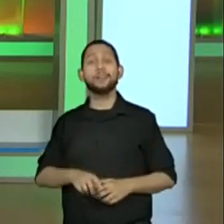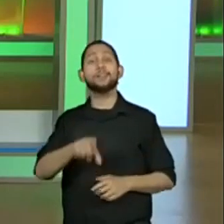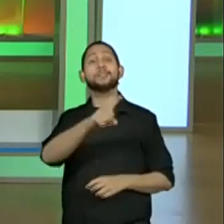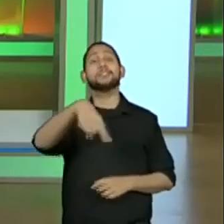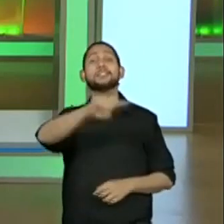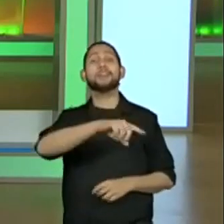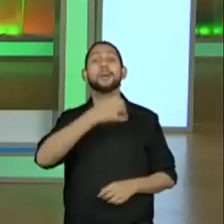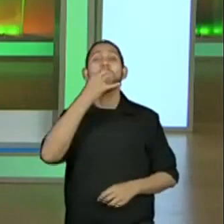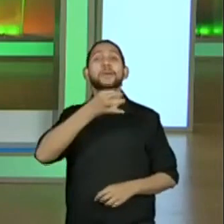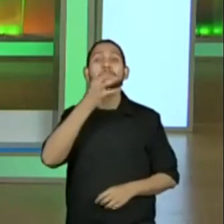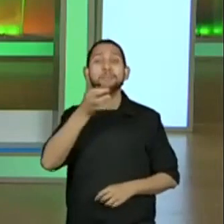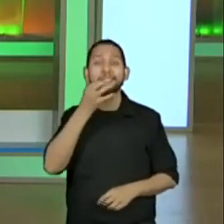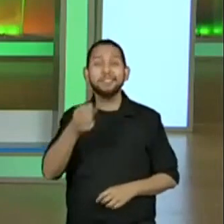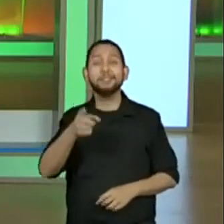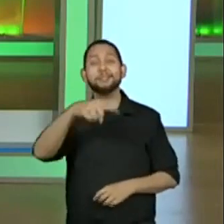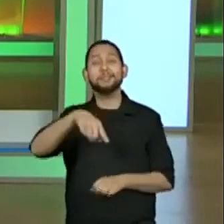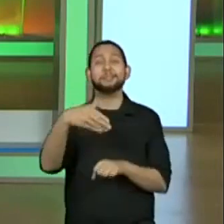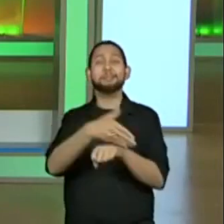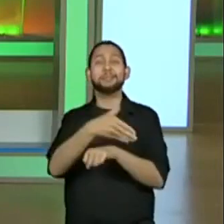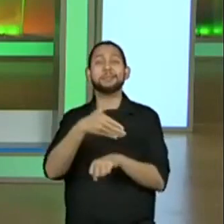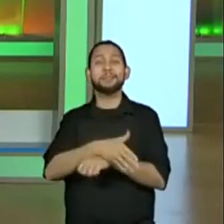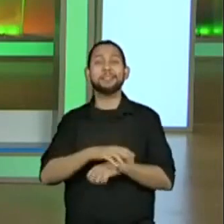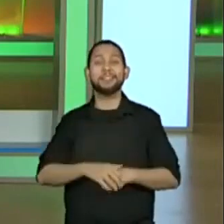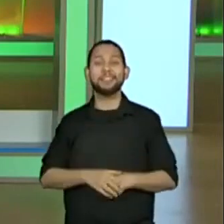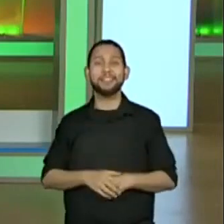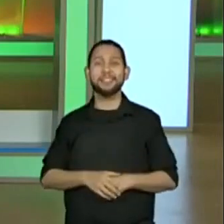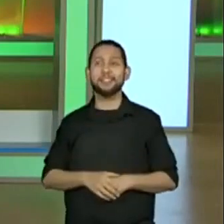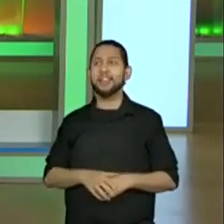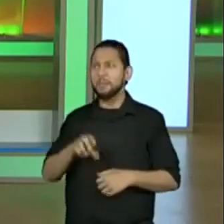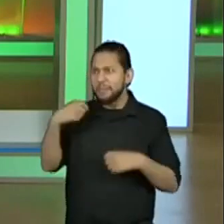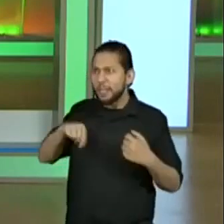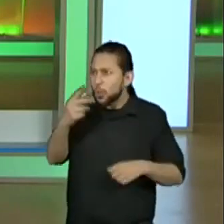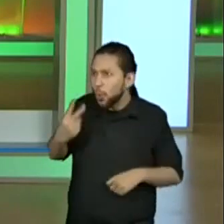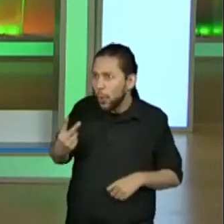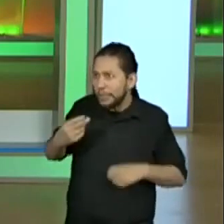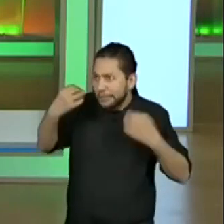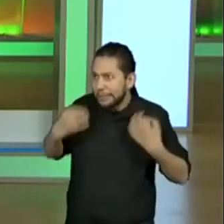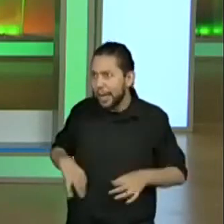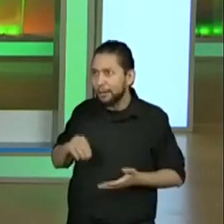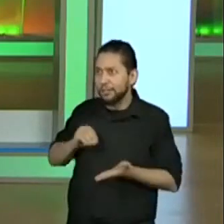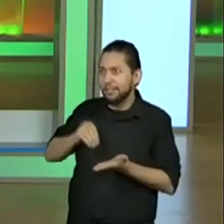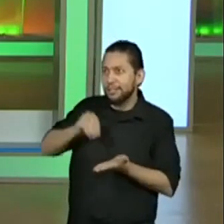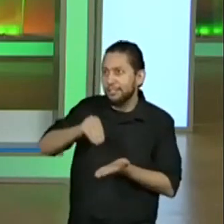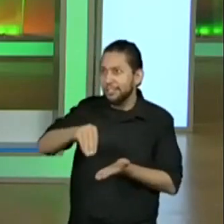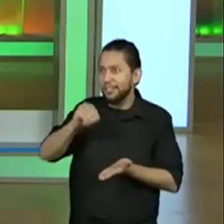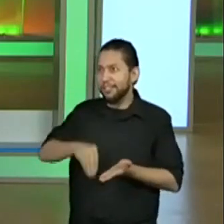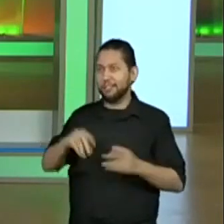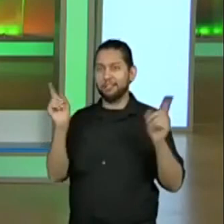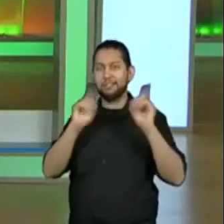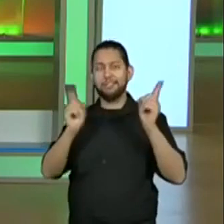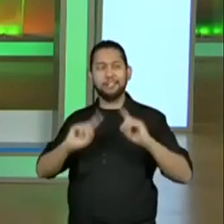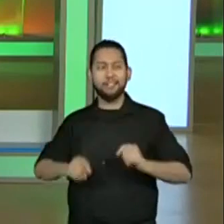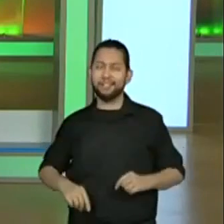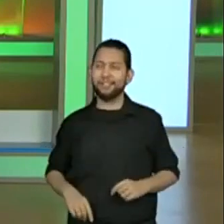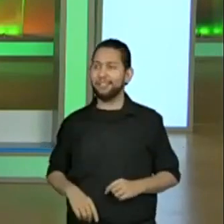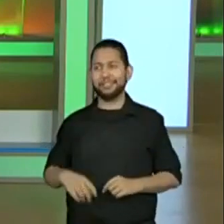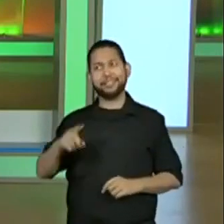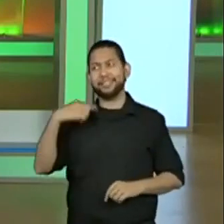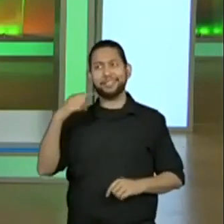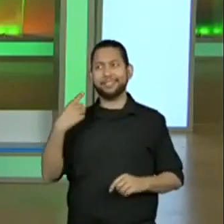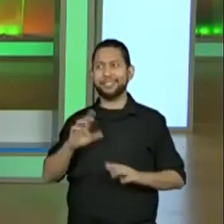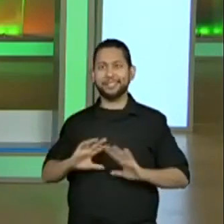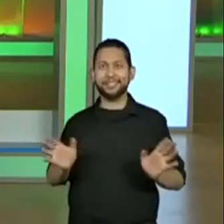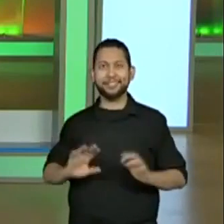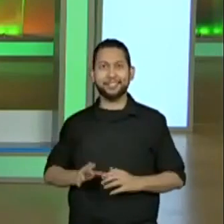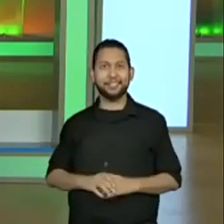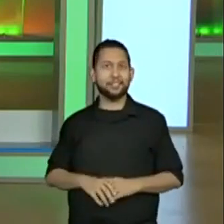de vocês? Vocês que estão participando. 2 para pular 1 e ir para a chegada? É. Que isso? Aí você ganhava. Olha só,